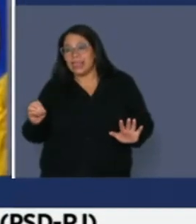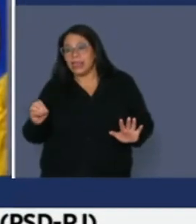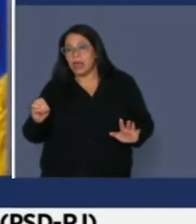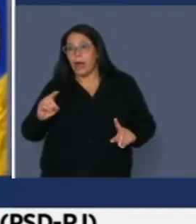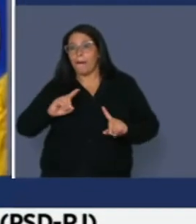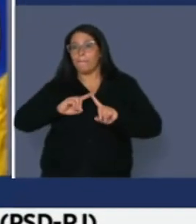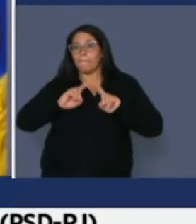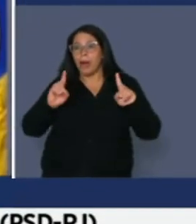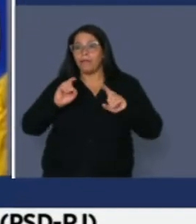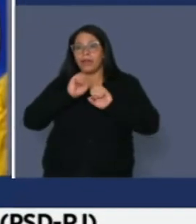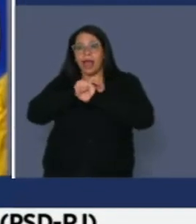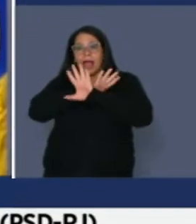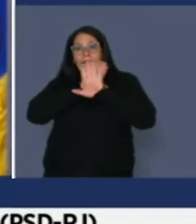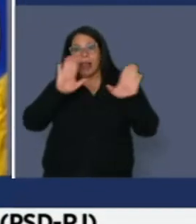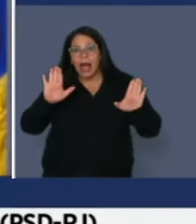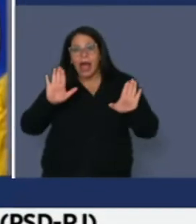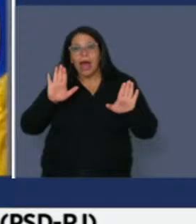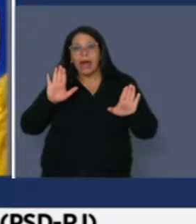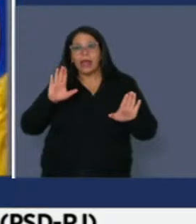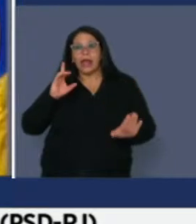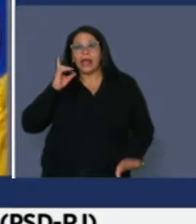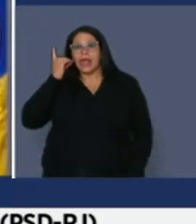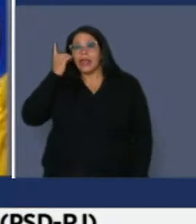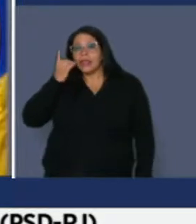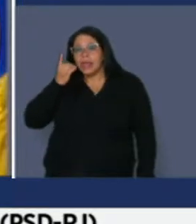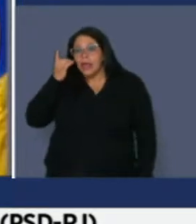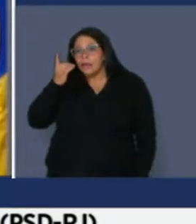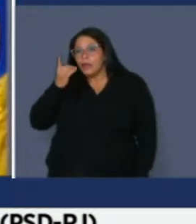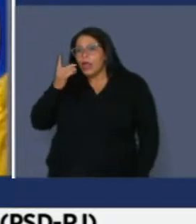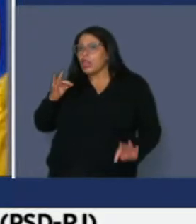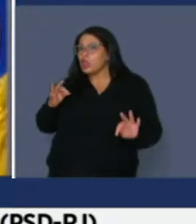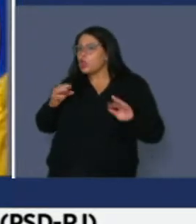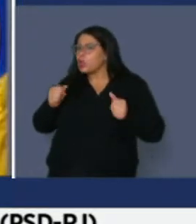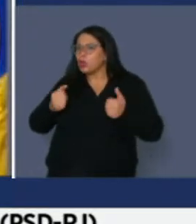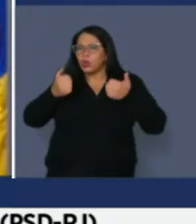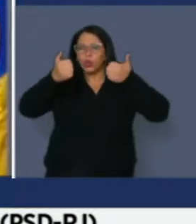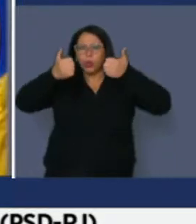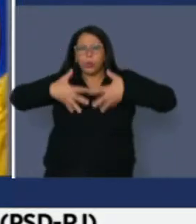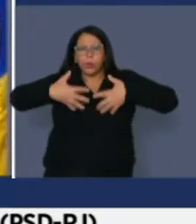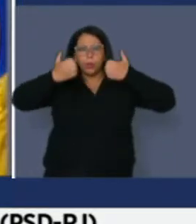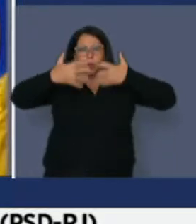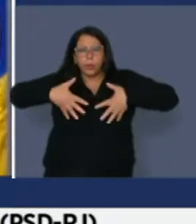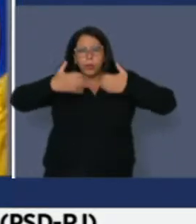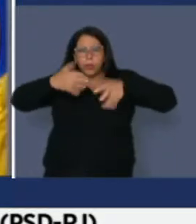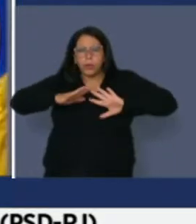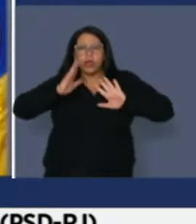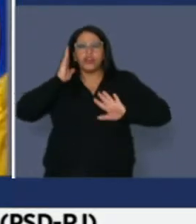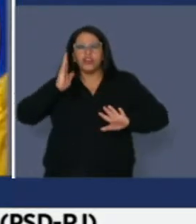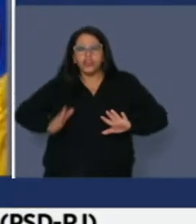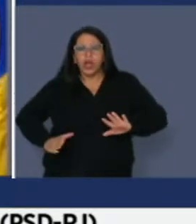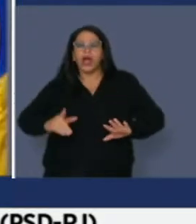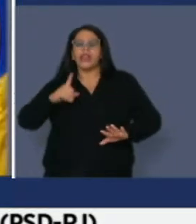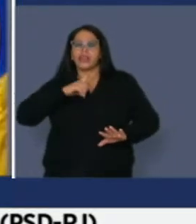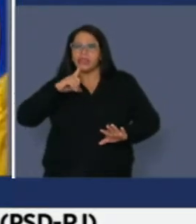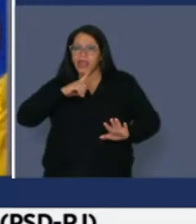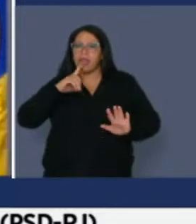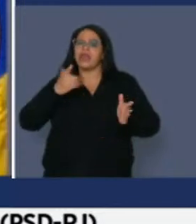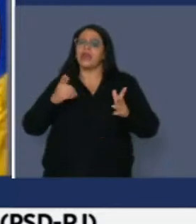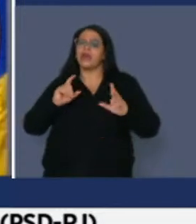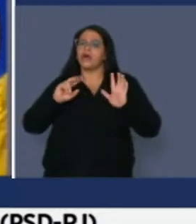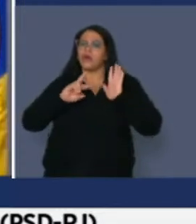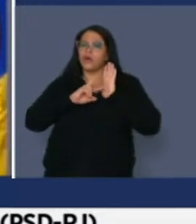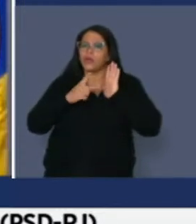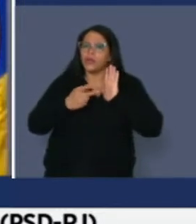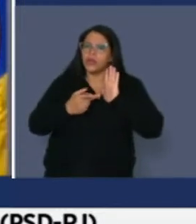Mas fica claro a demonstração de que todos os fatos narrados e o conjunto lógico têm sentido até mesmo no